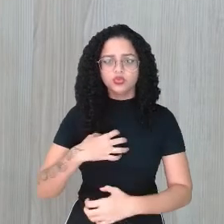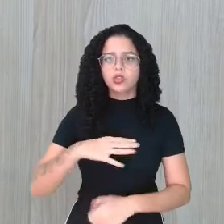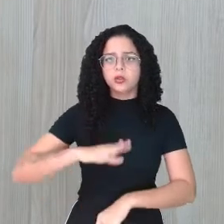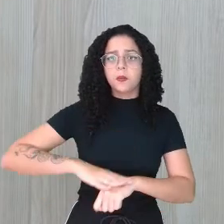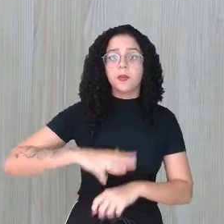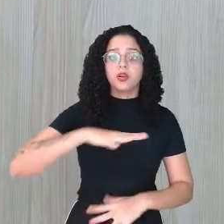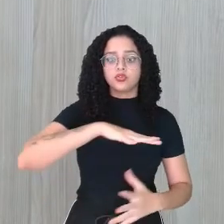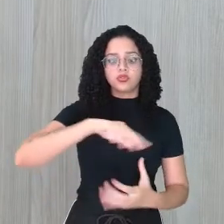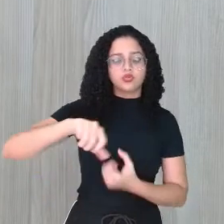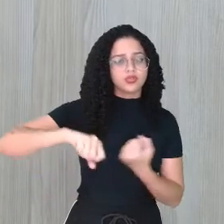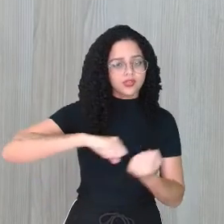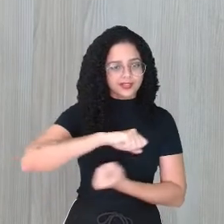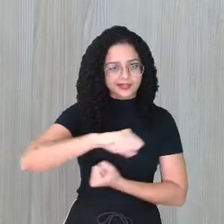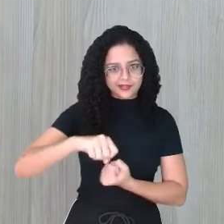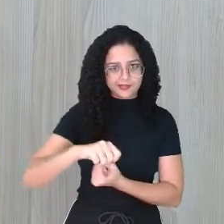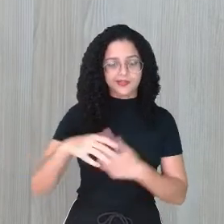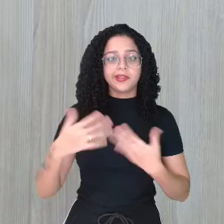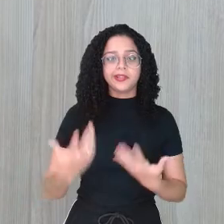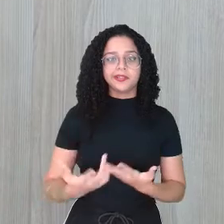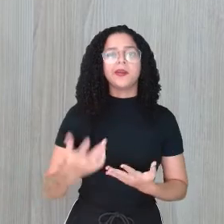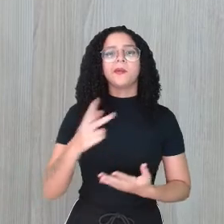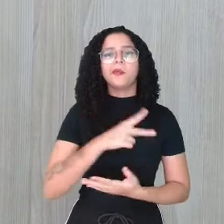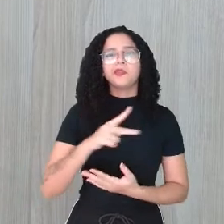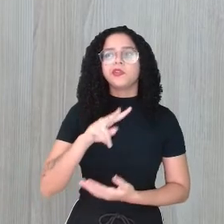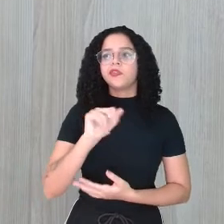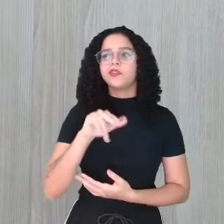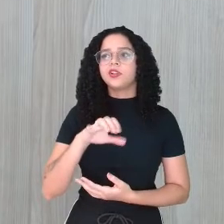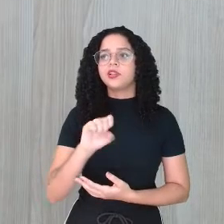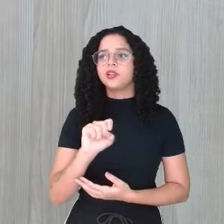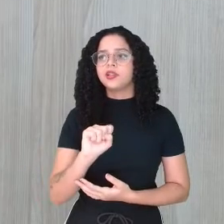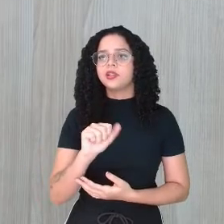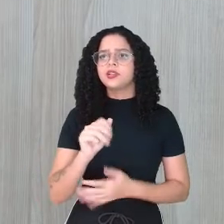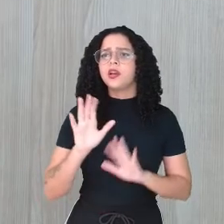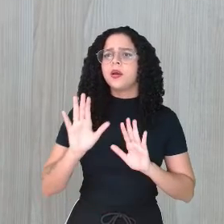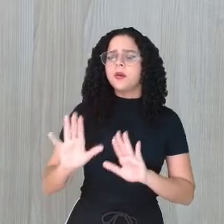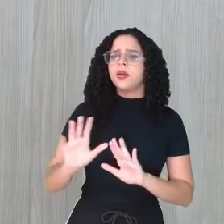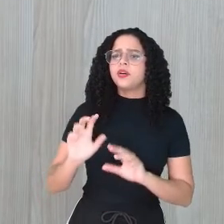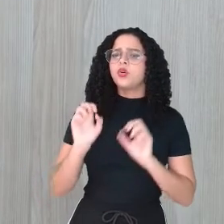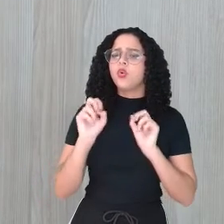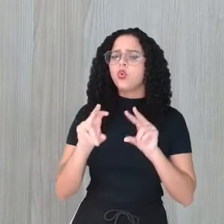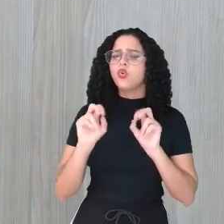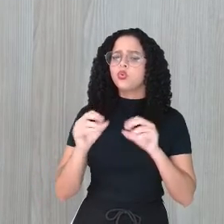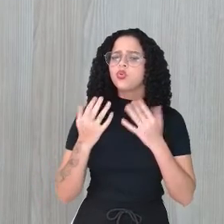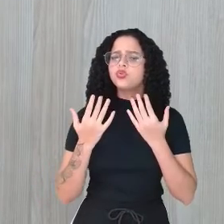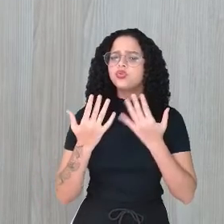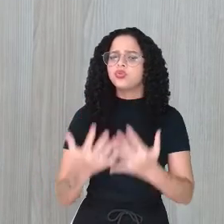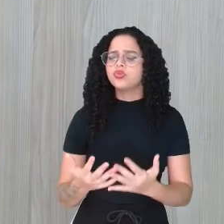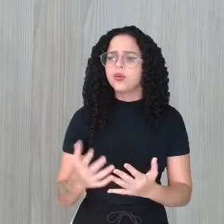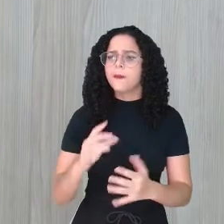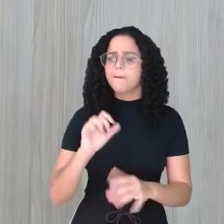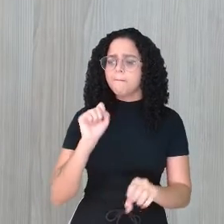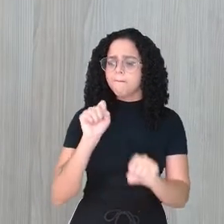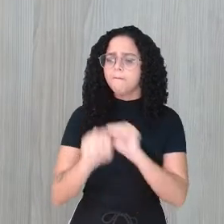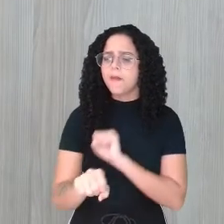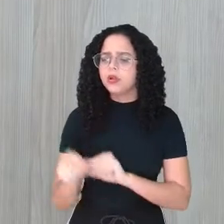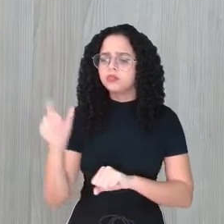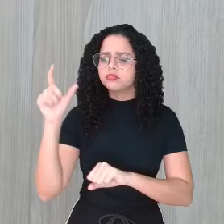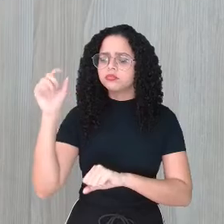né? E aí, eu acho que a professora Vanessa vai até falar disso, mas o agrotóxico, além de matar aqueles